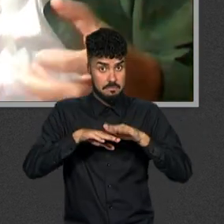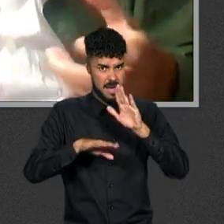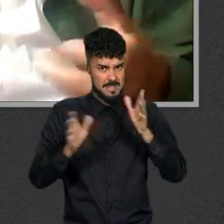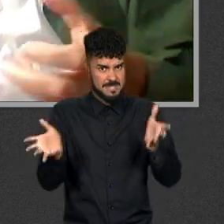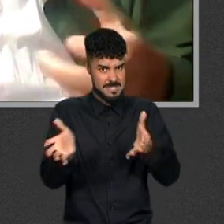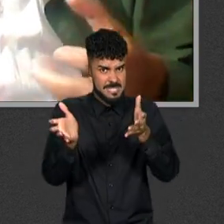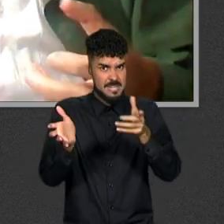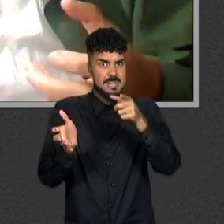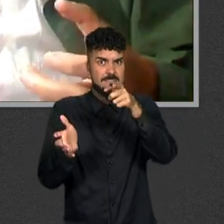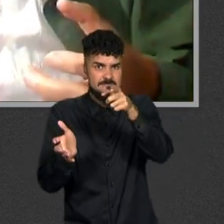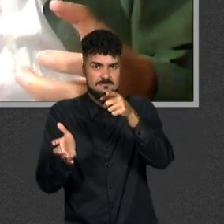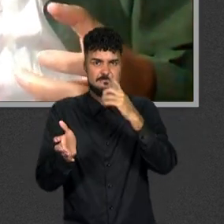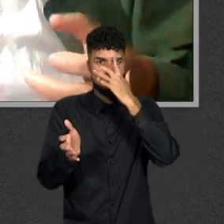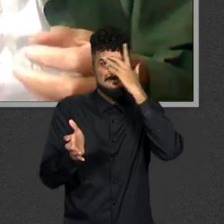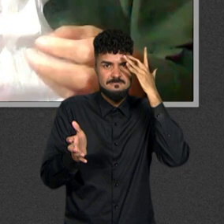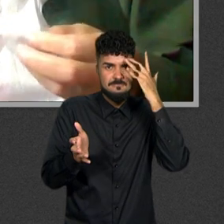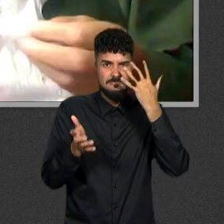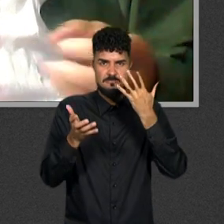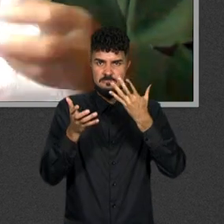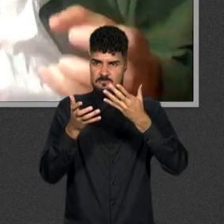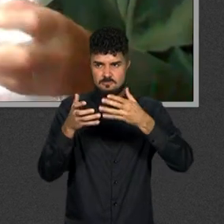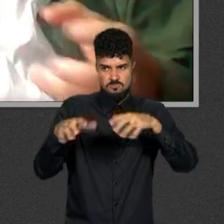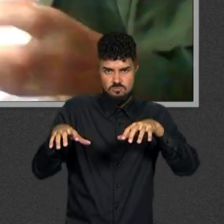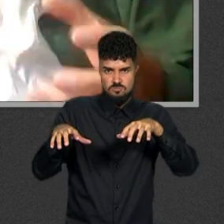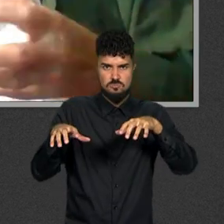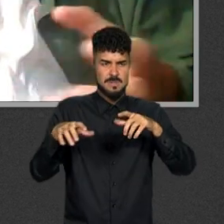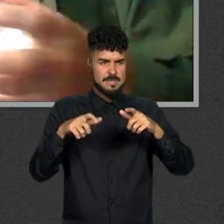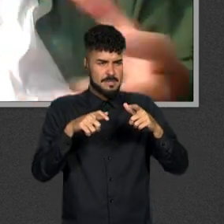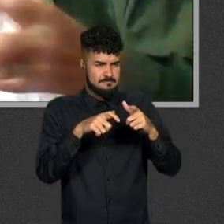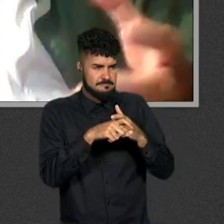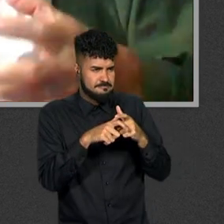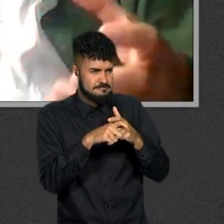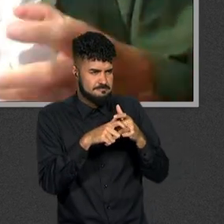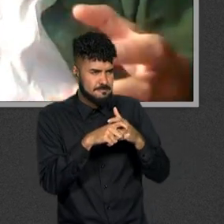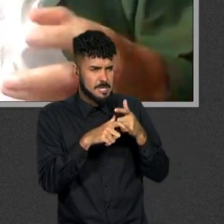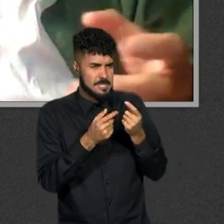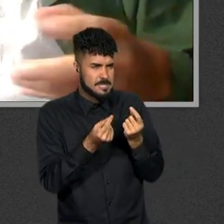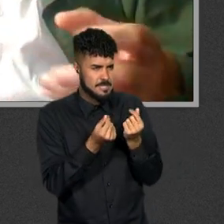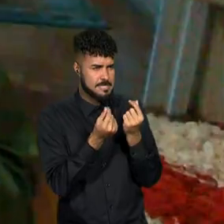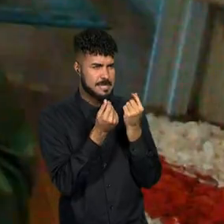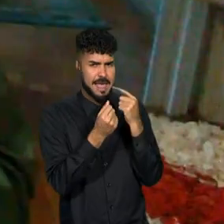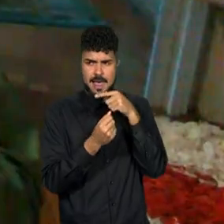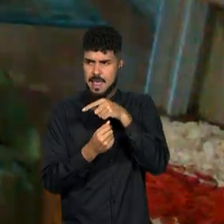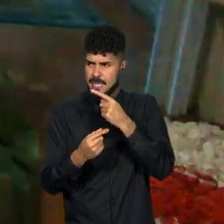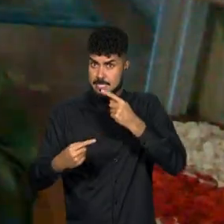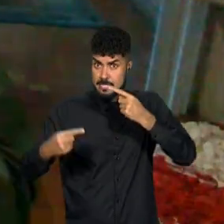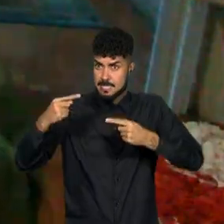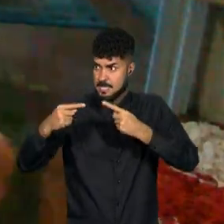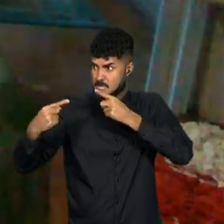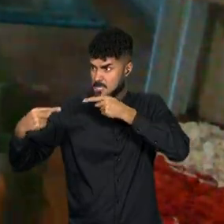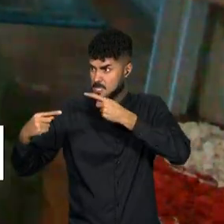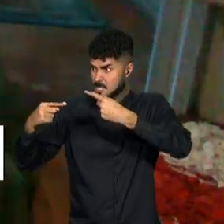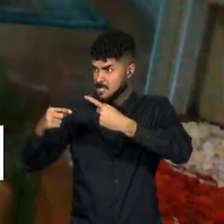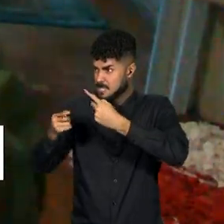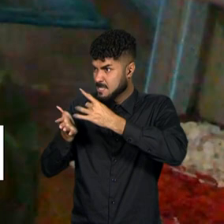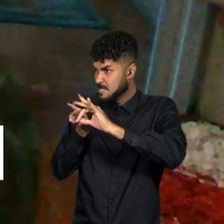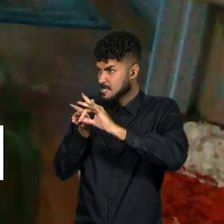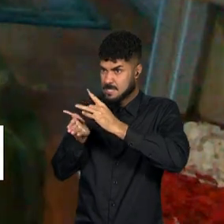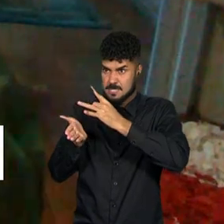uma espécie de permanente competição. E também instiga,